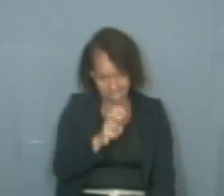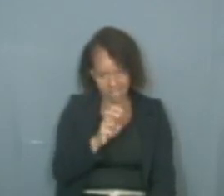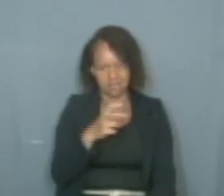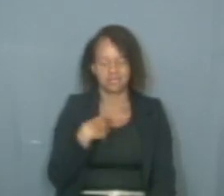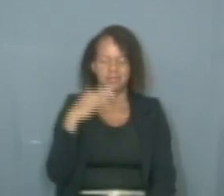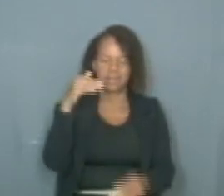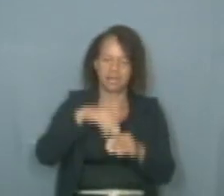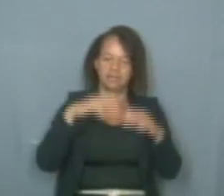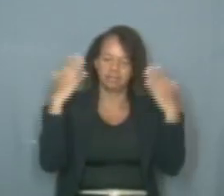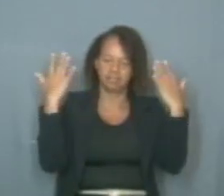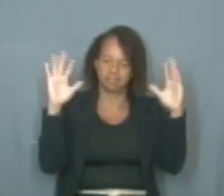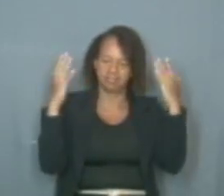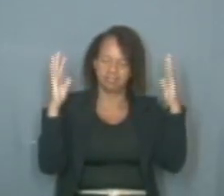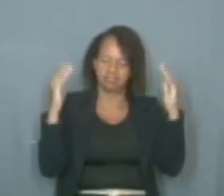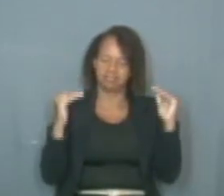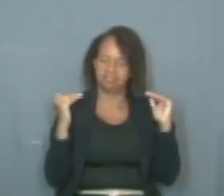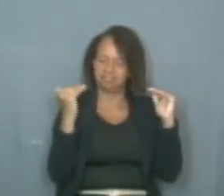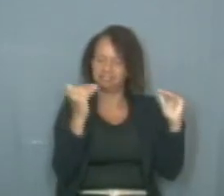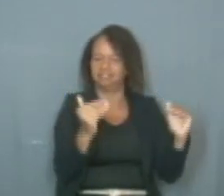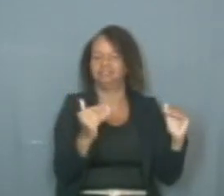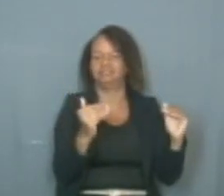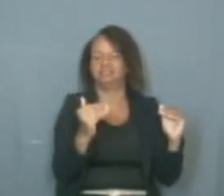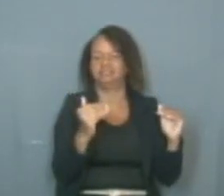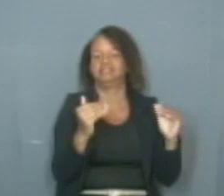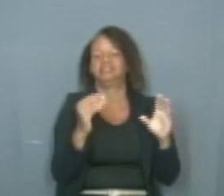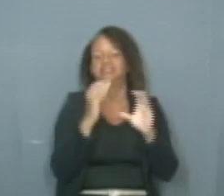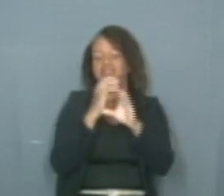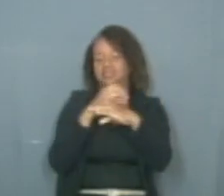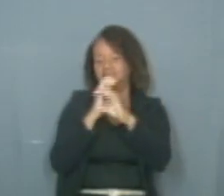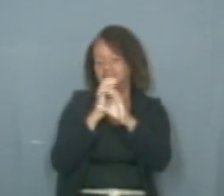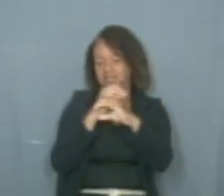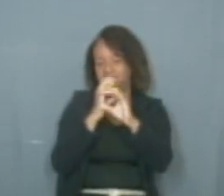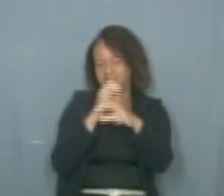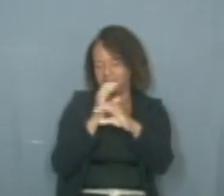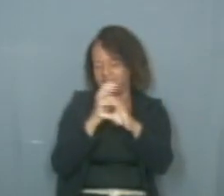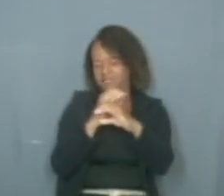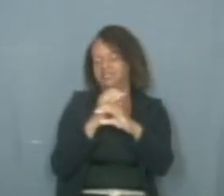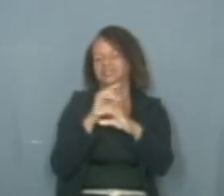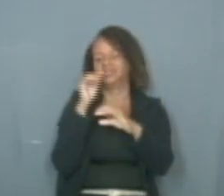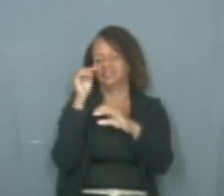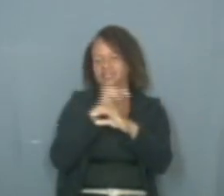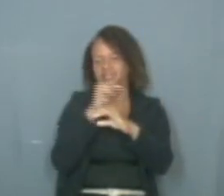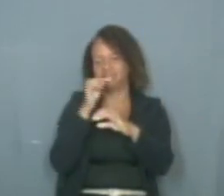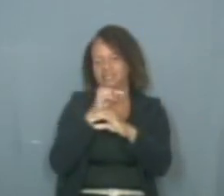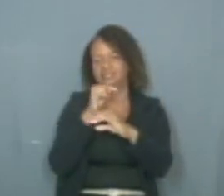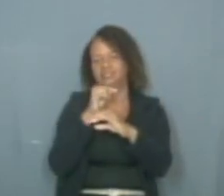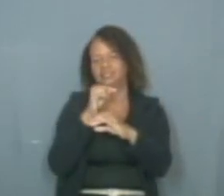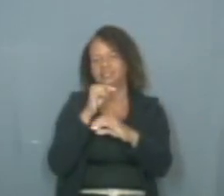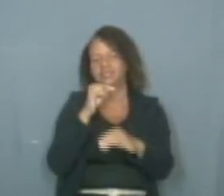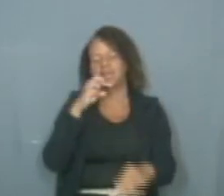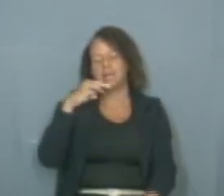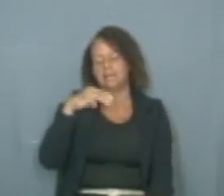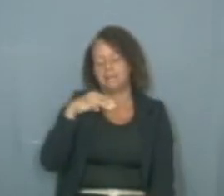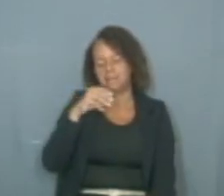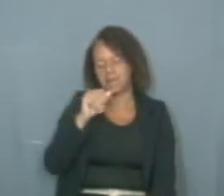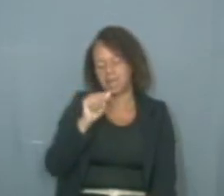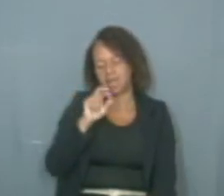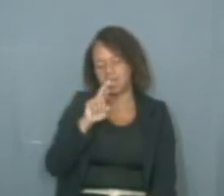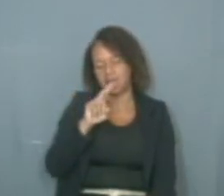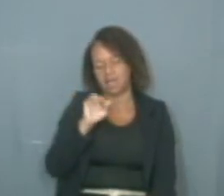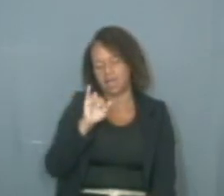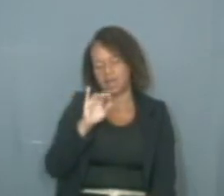e congratulação à arquiteta, urbanista e curadora Maria de